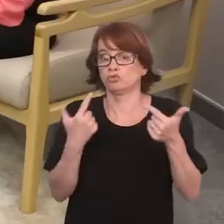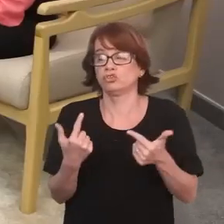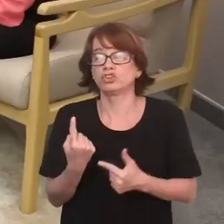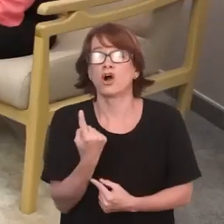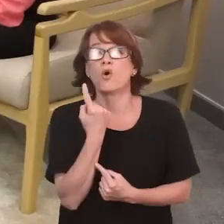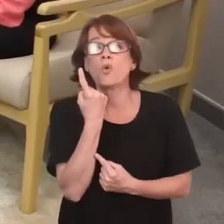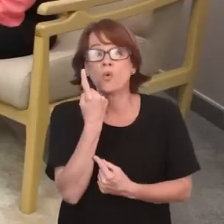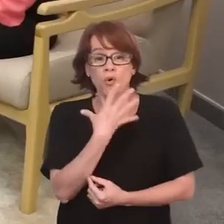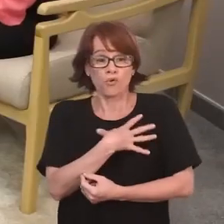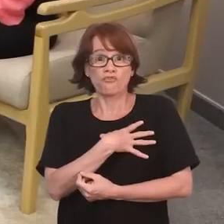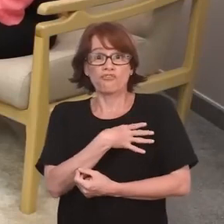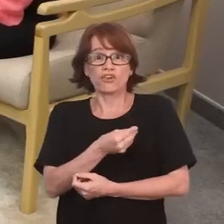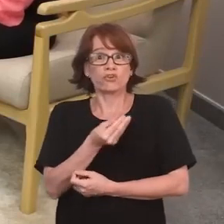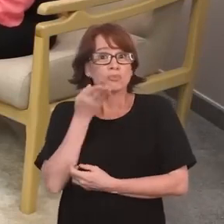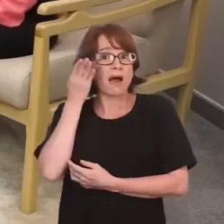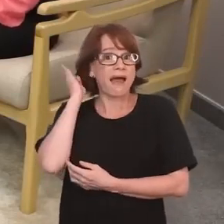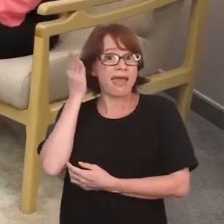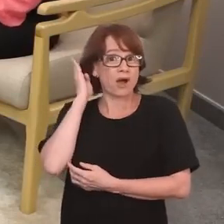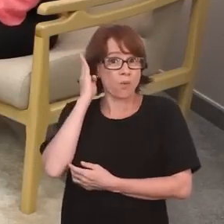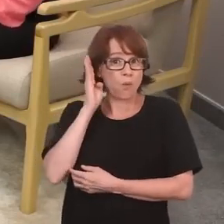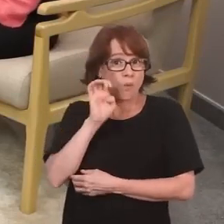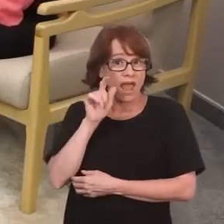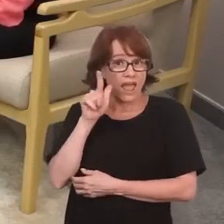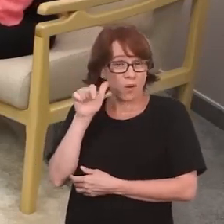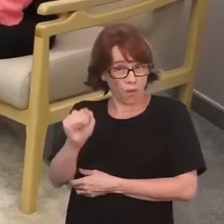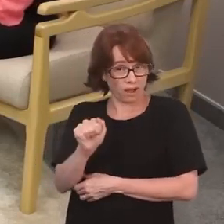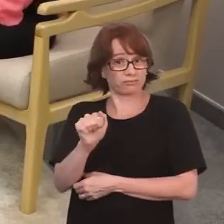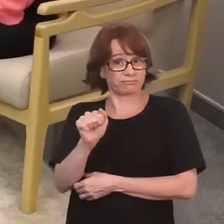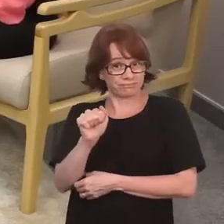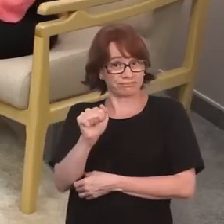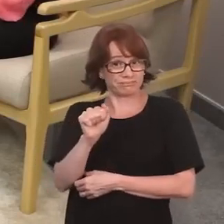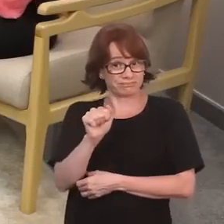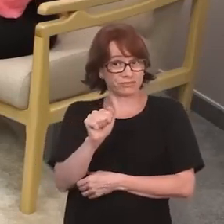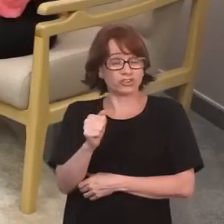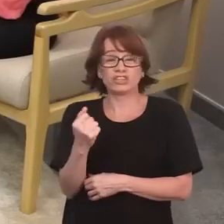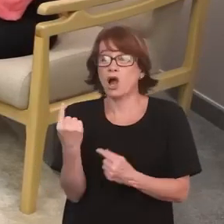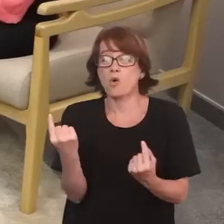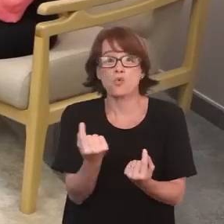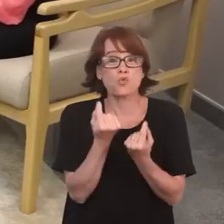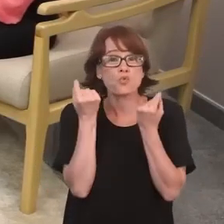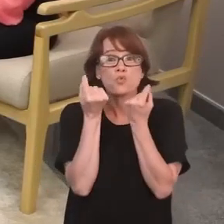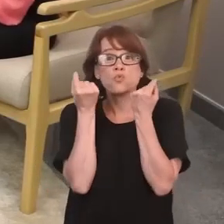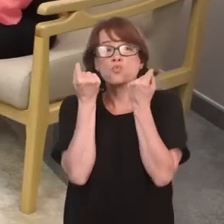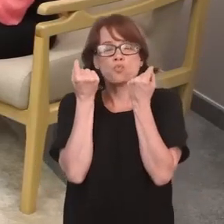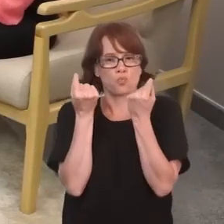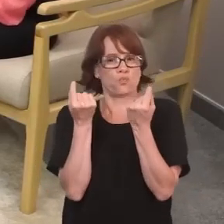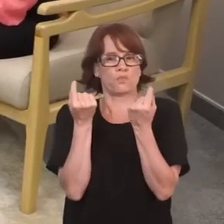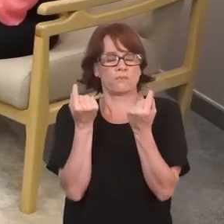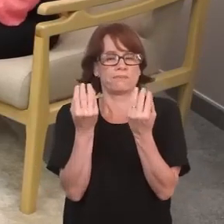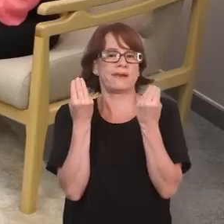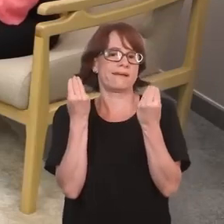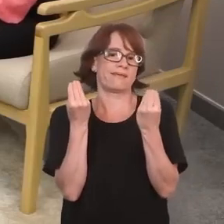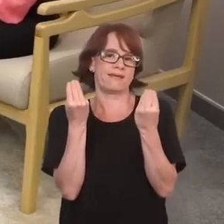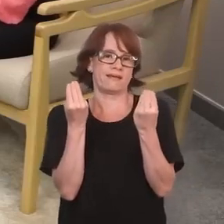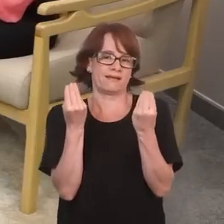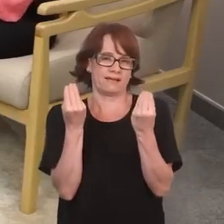corta. Não tinha um filho de uma égua. Não tinha um filho de uma égua, entendeu? Para poder,